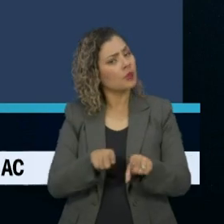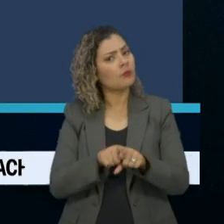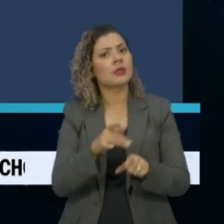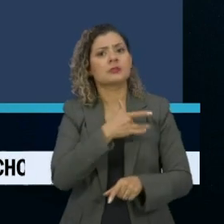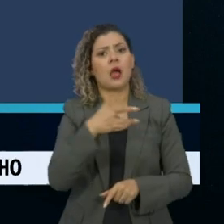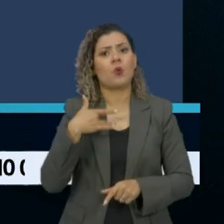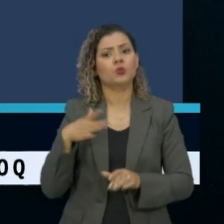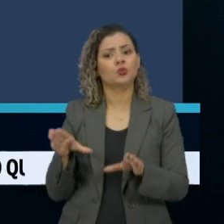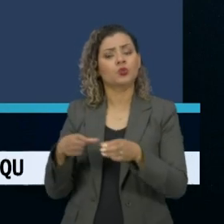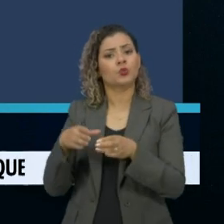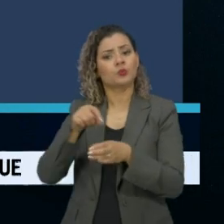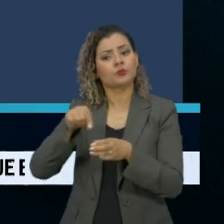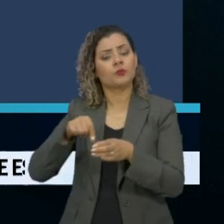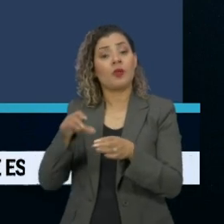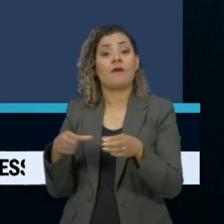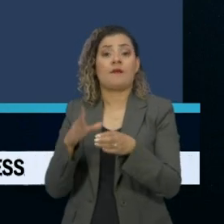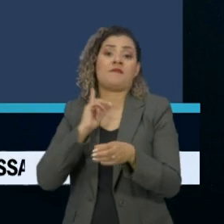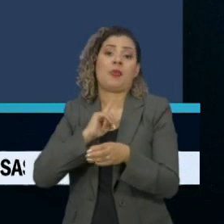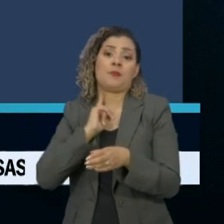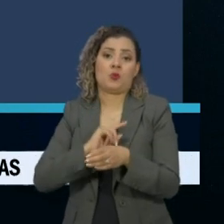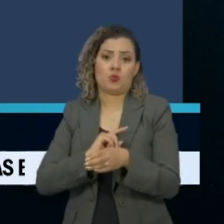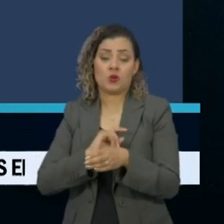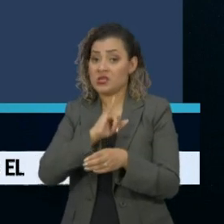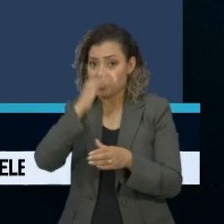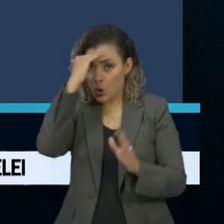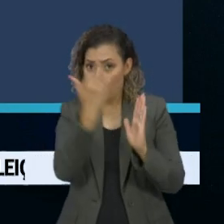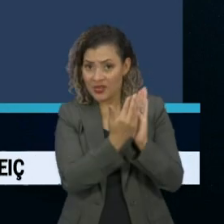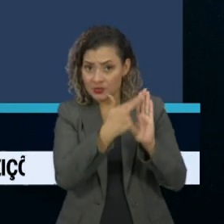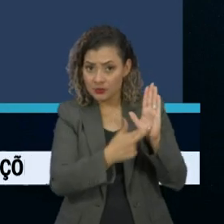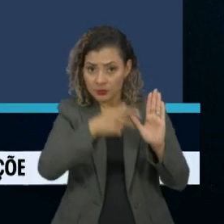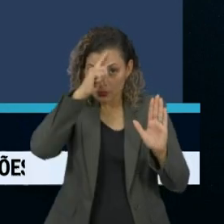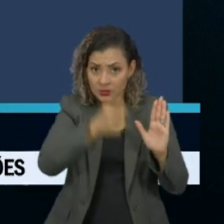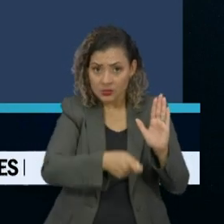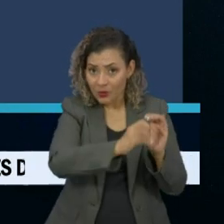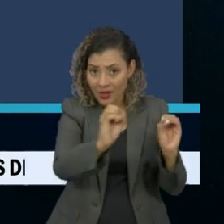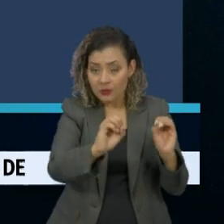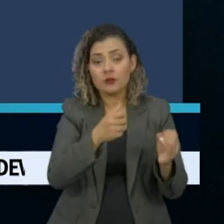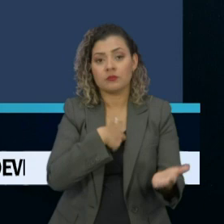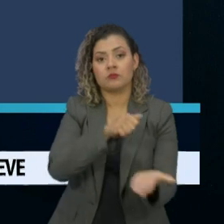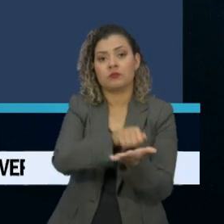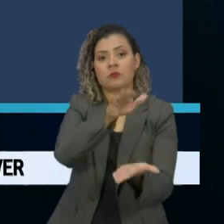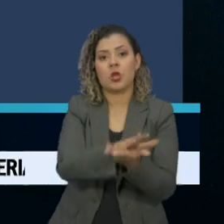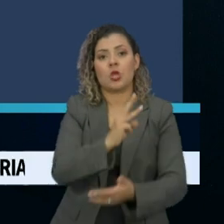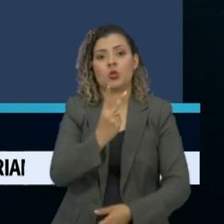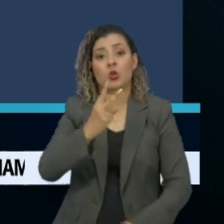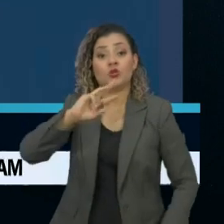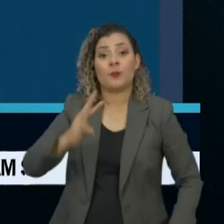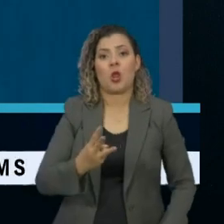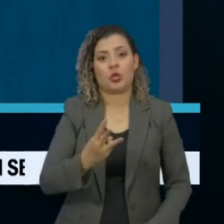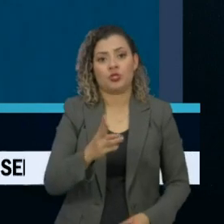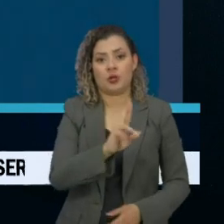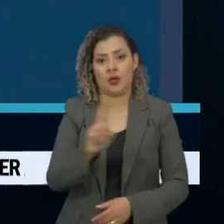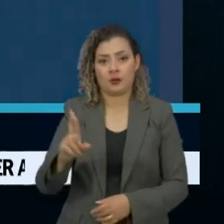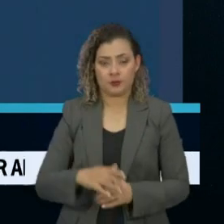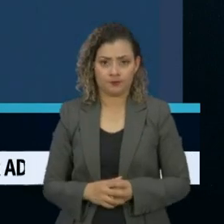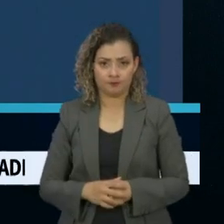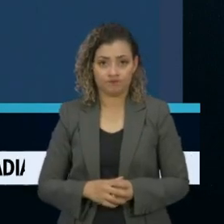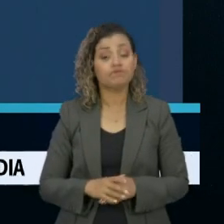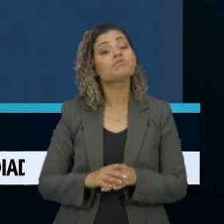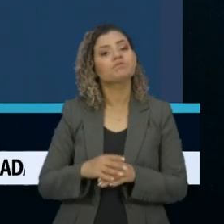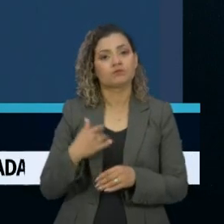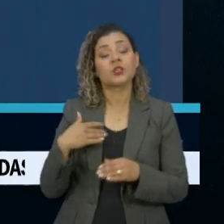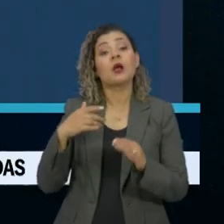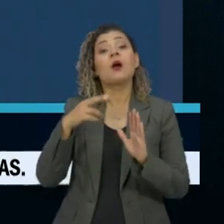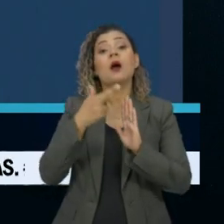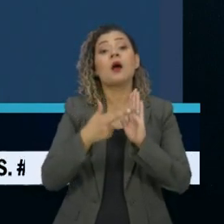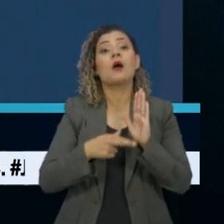da saúde dos empregados do Flamengo. Quem descumprir a decisão terá que pagar R$ 2 milhões. O órgão acatou o